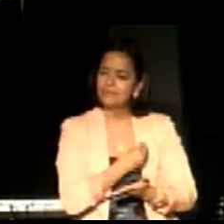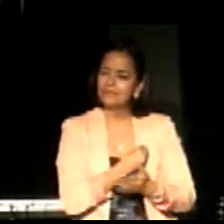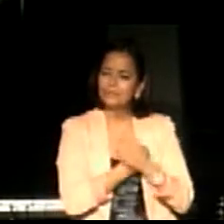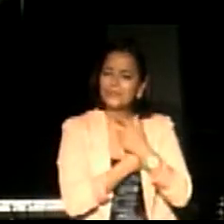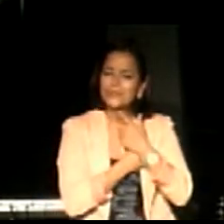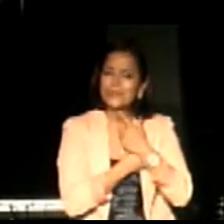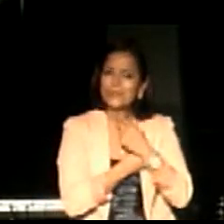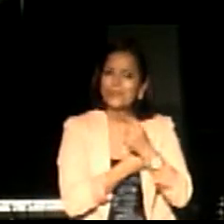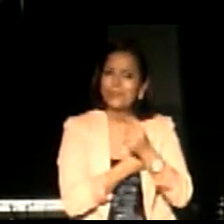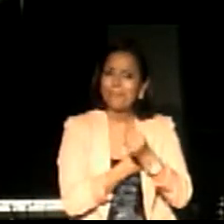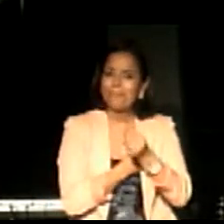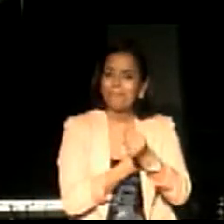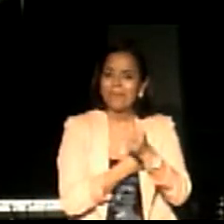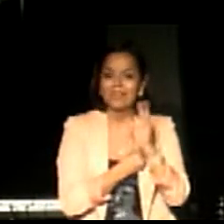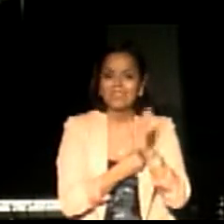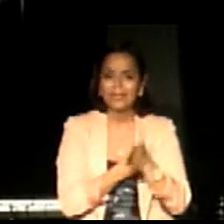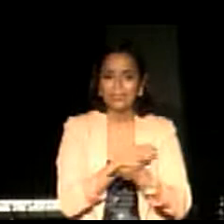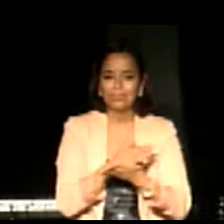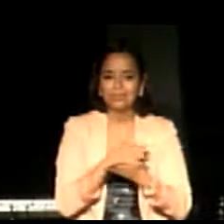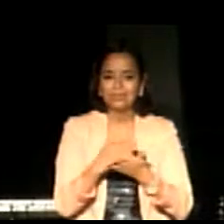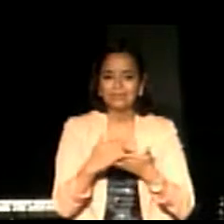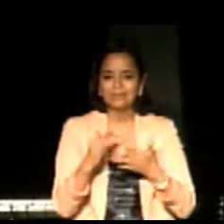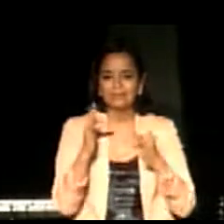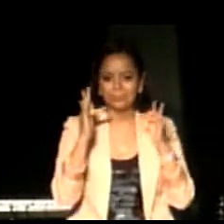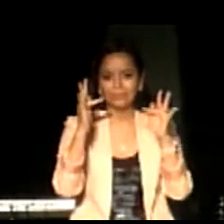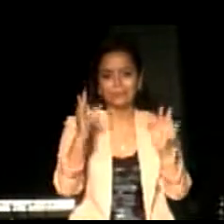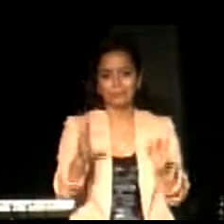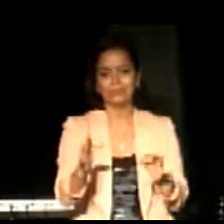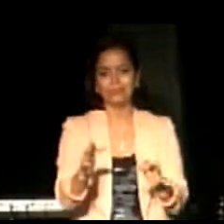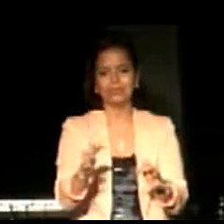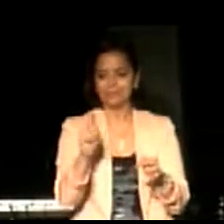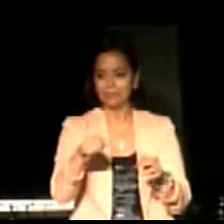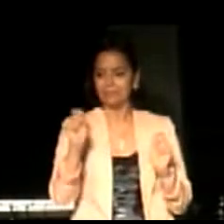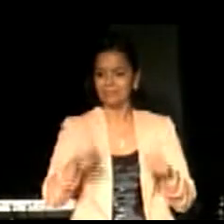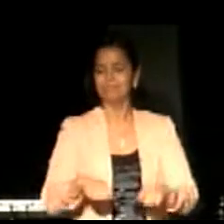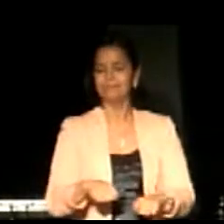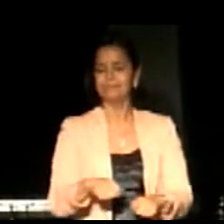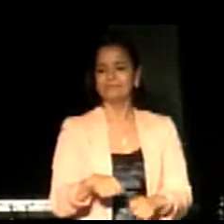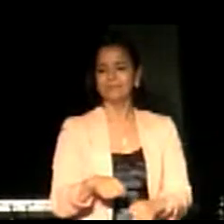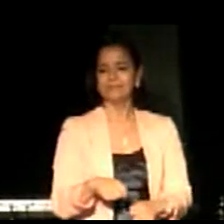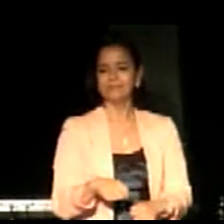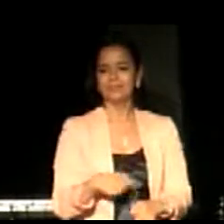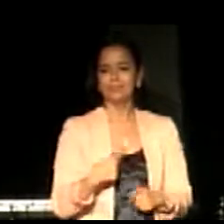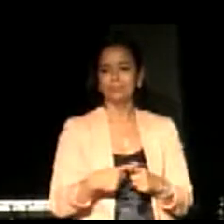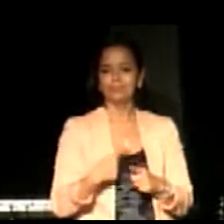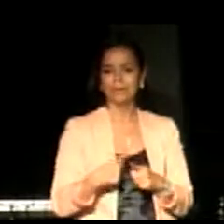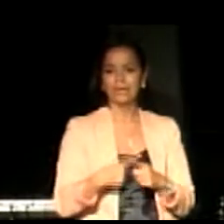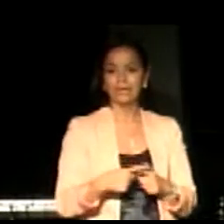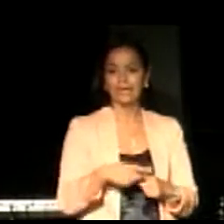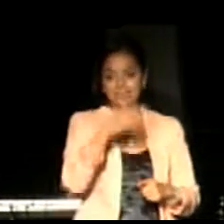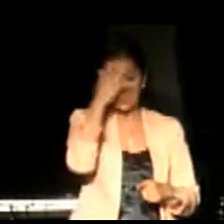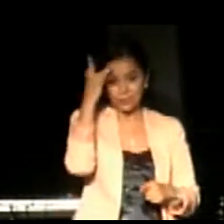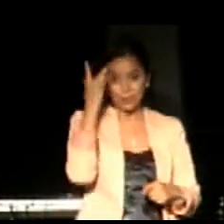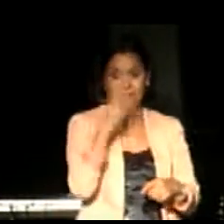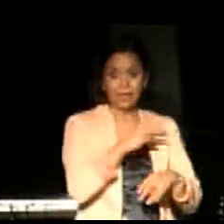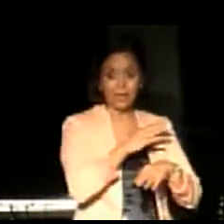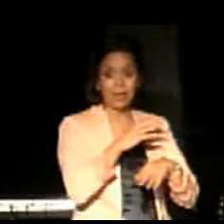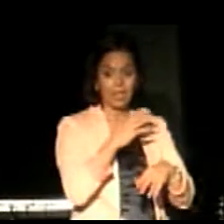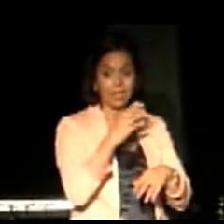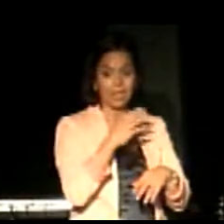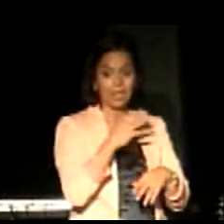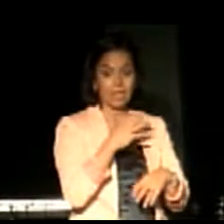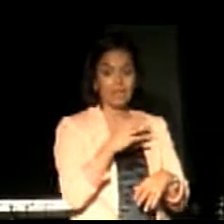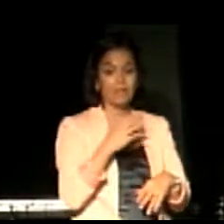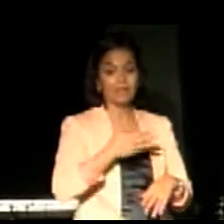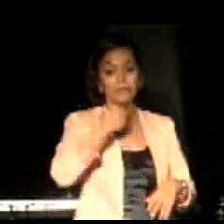disso hoje. A promessa é para o futuro. Vale a pena. Porque os mansos comerão